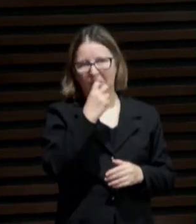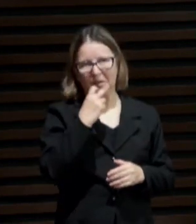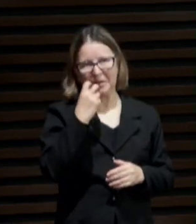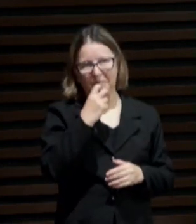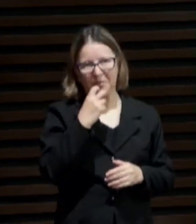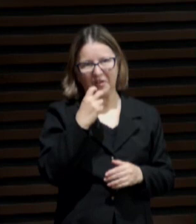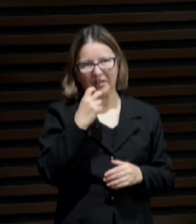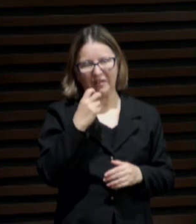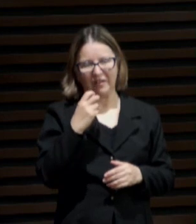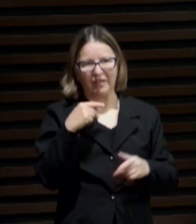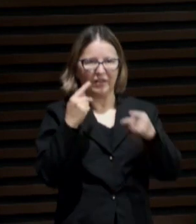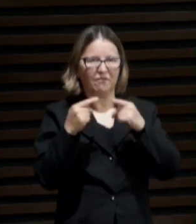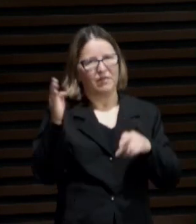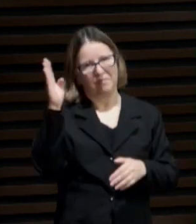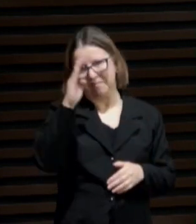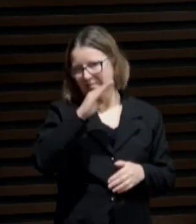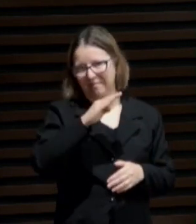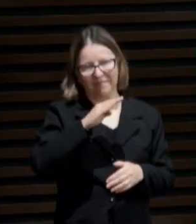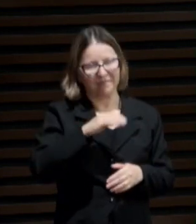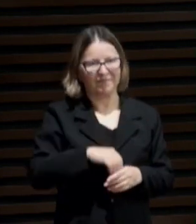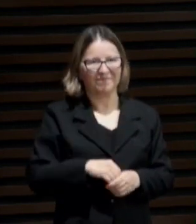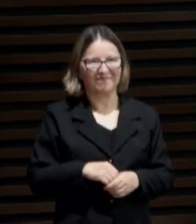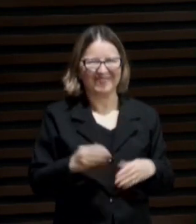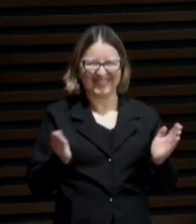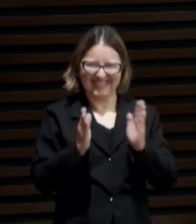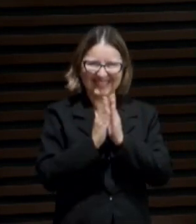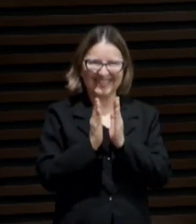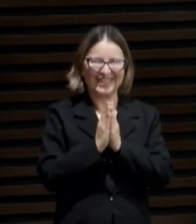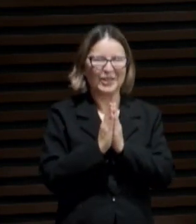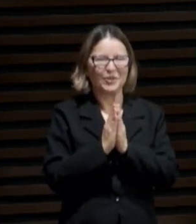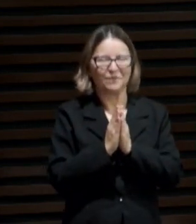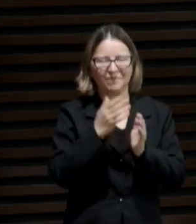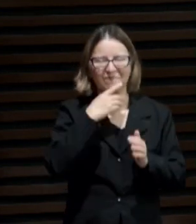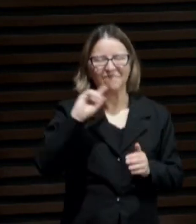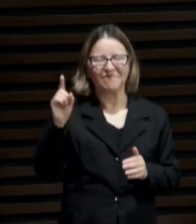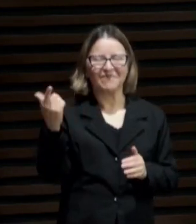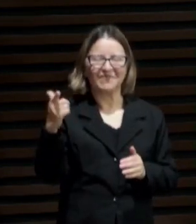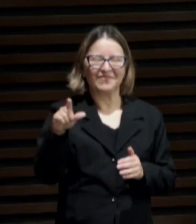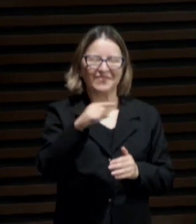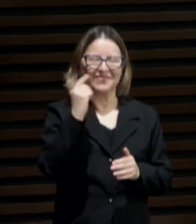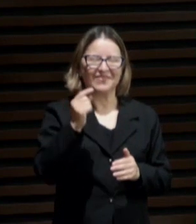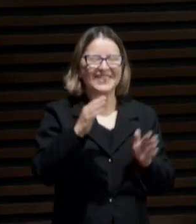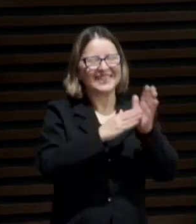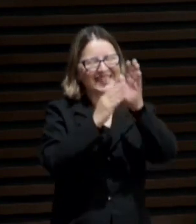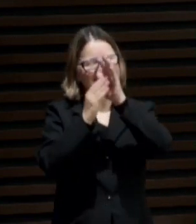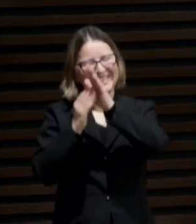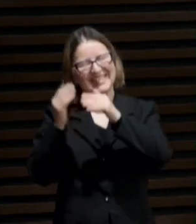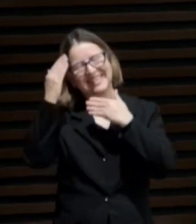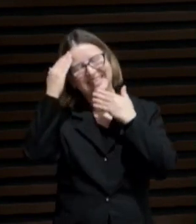que difame. Vamos orar? Pai, mais uma vez nós te louvamos,